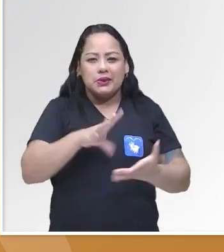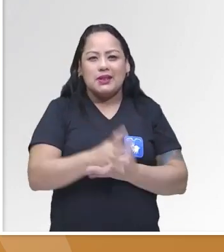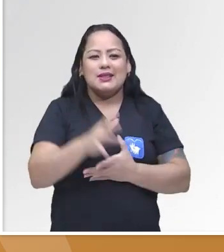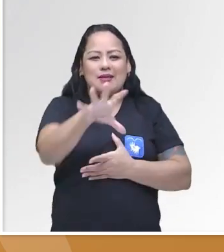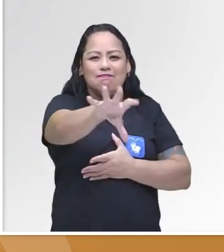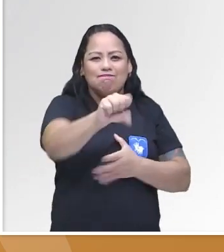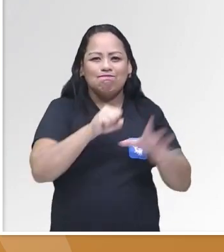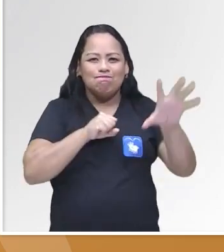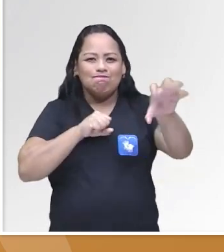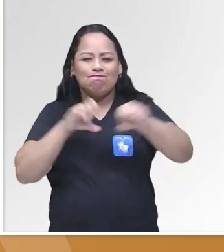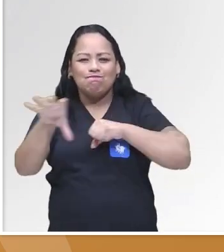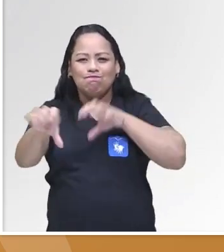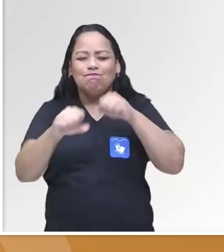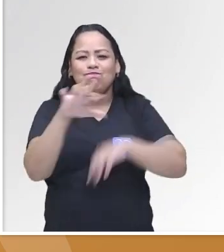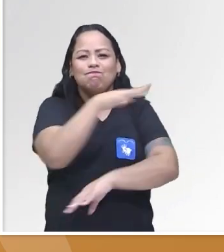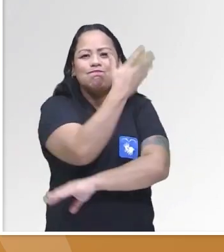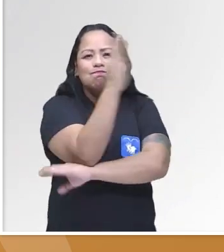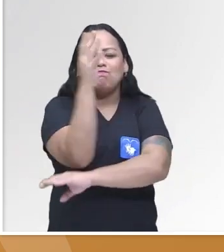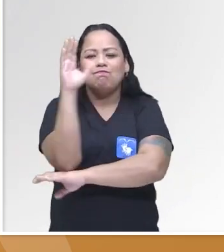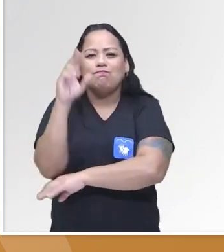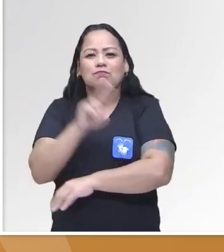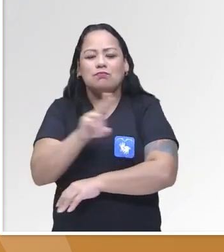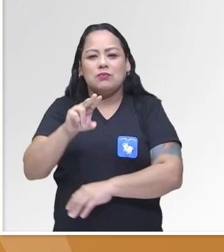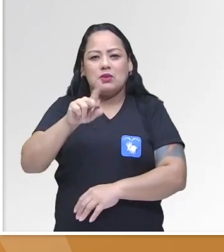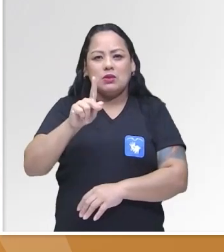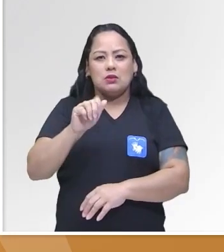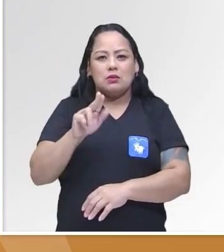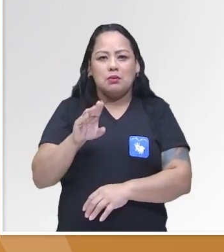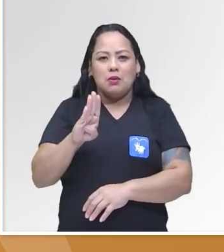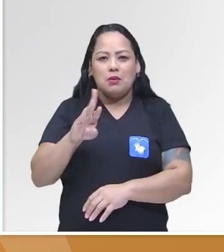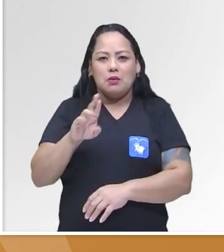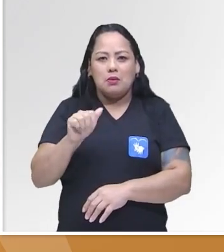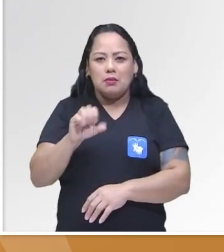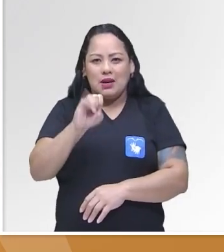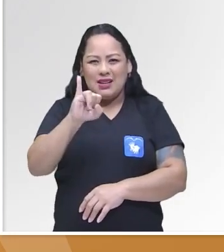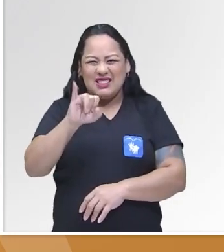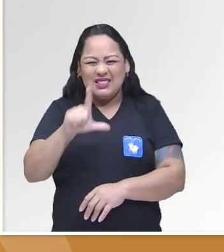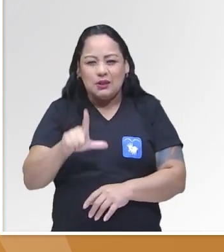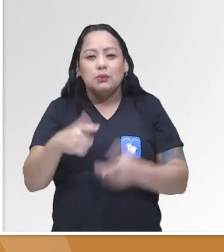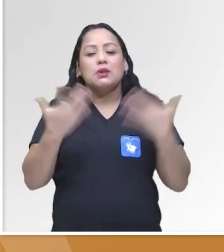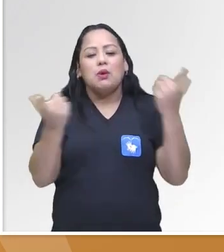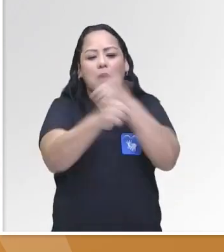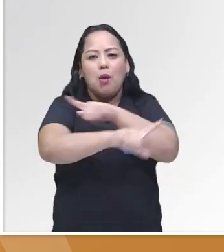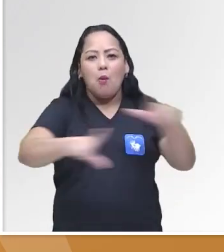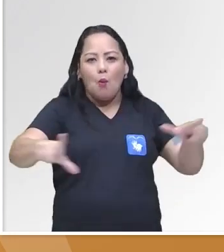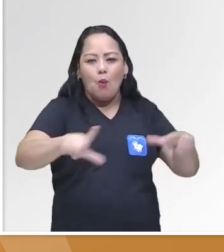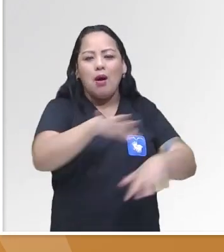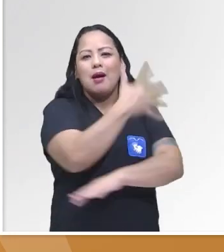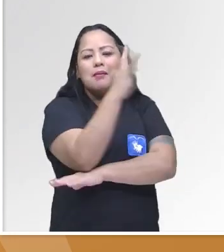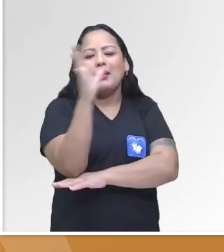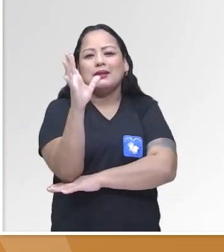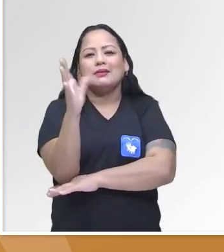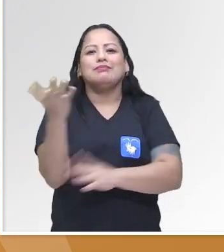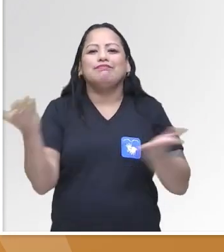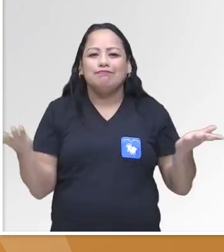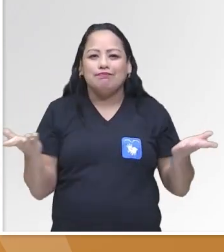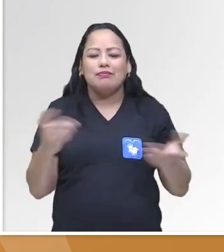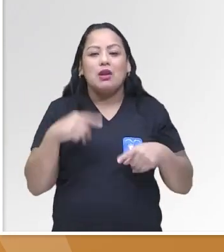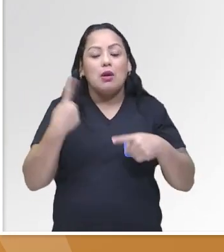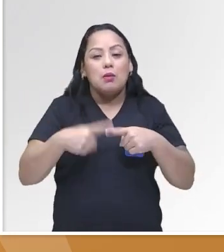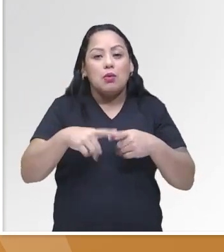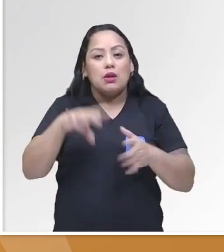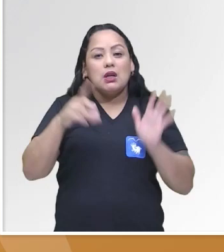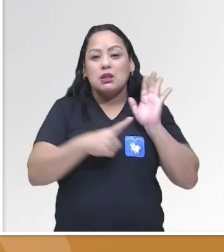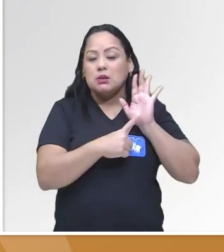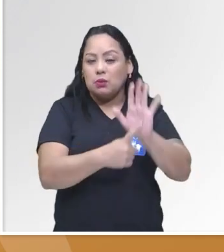extrair o pau-brasil. E a Mata Atlântica foi praticamente destruída por conta dessa extração. Então, isso prova essa